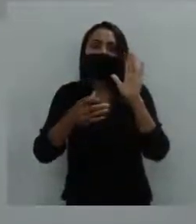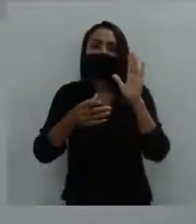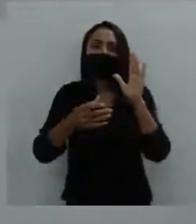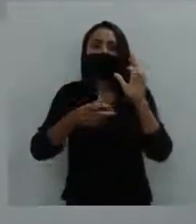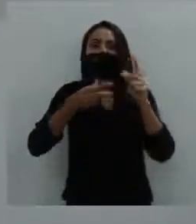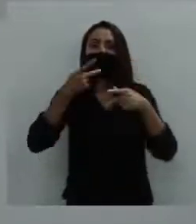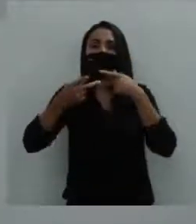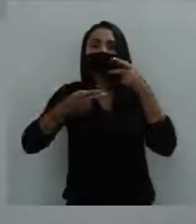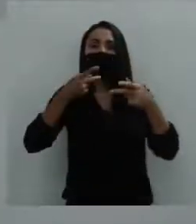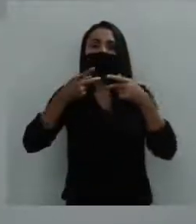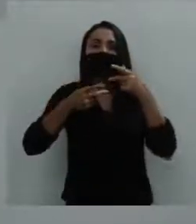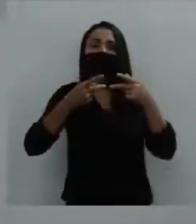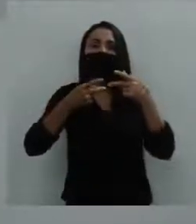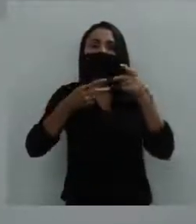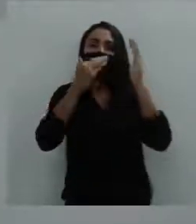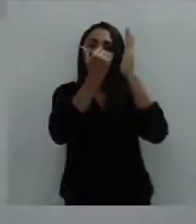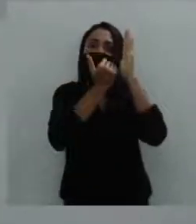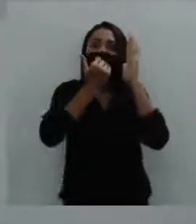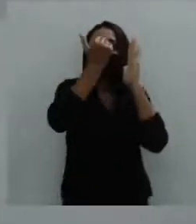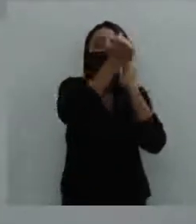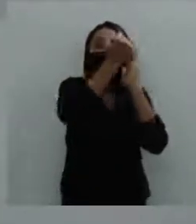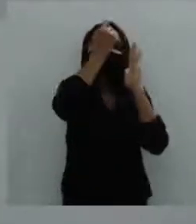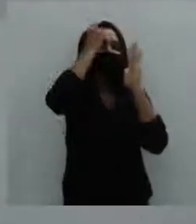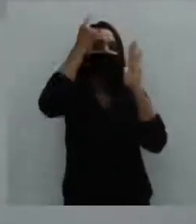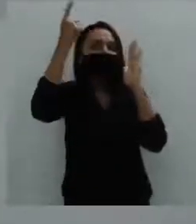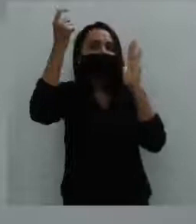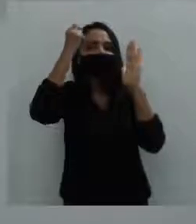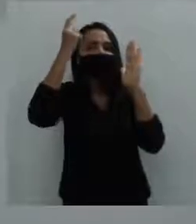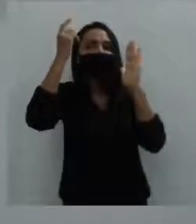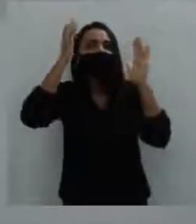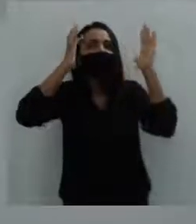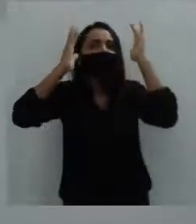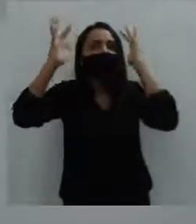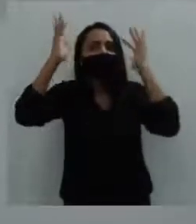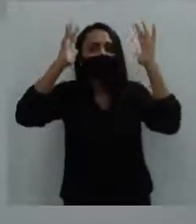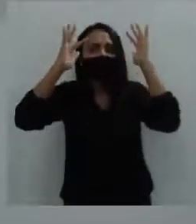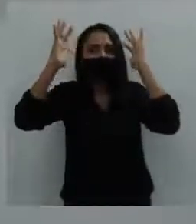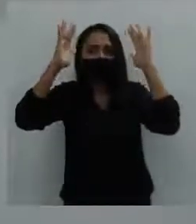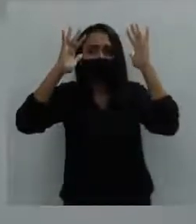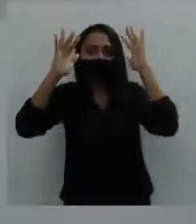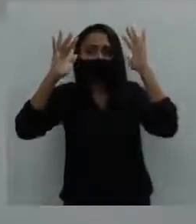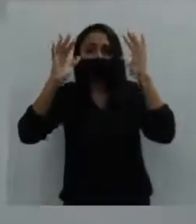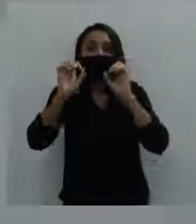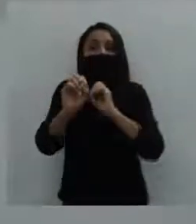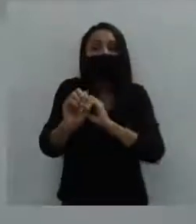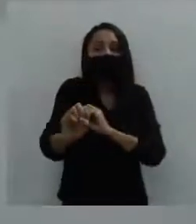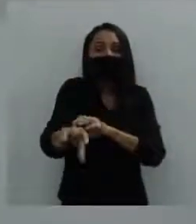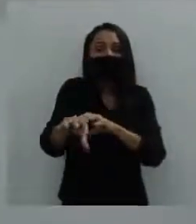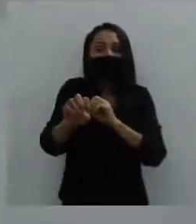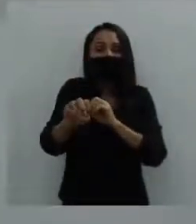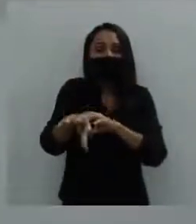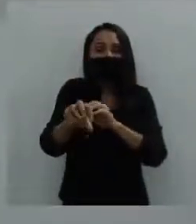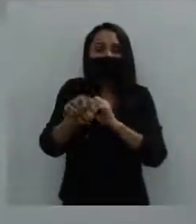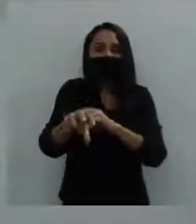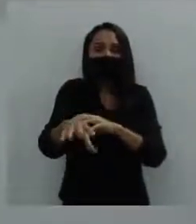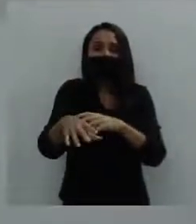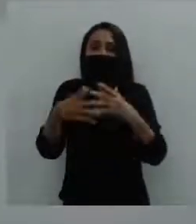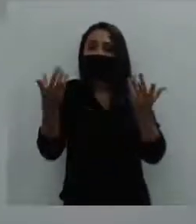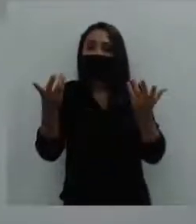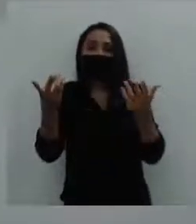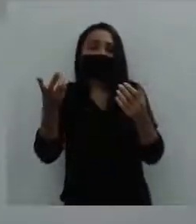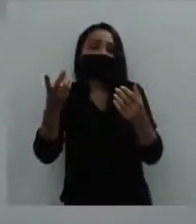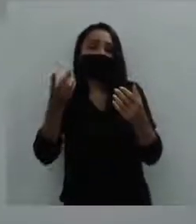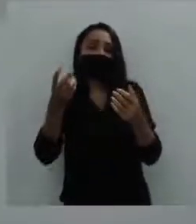eles perpassavam essa ideia de mostrar o imaginário para ensinar. Pronto, a cultura